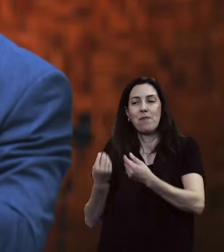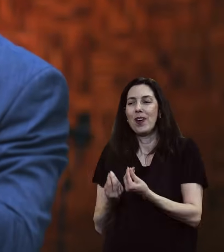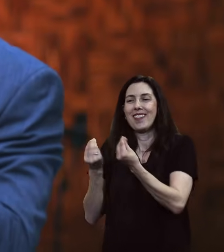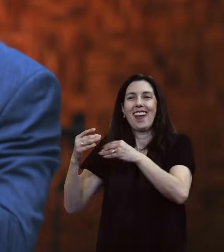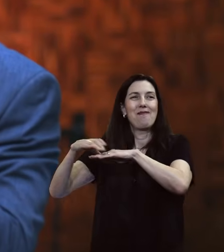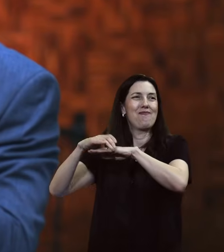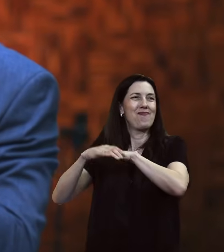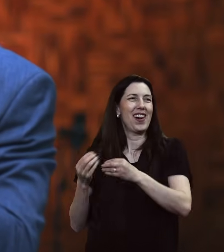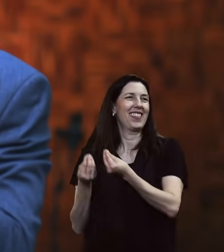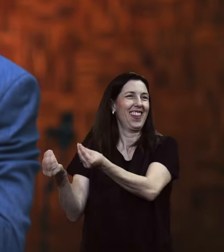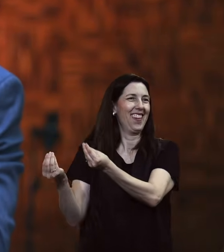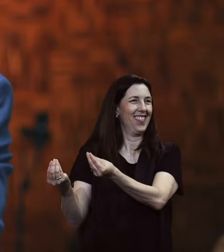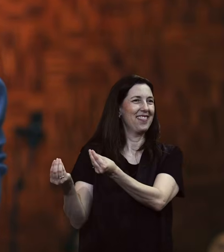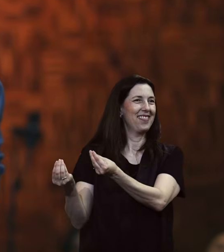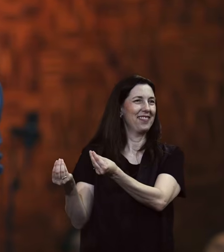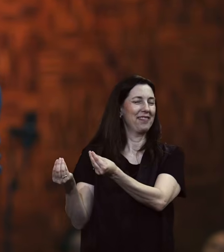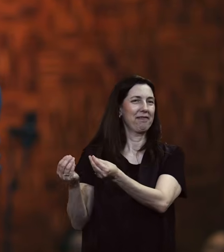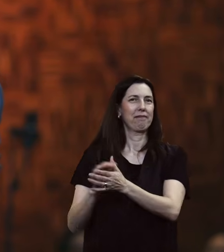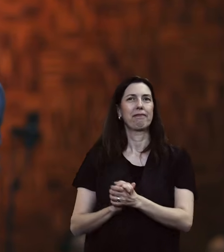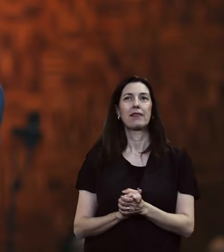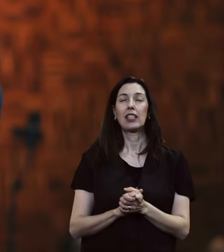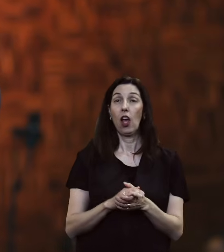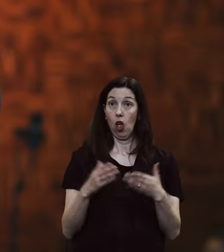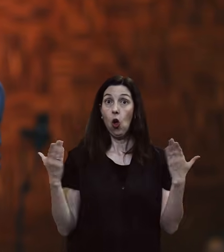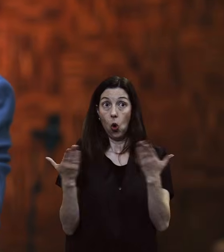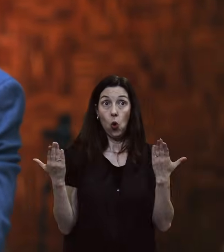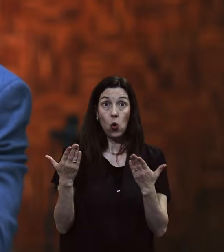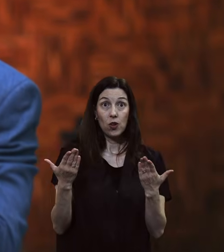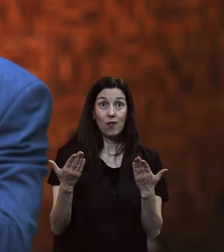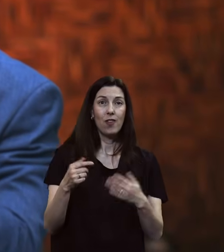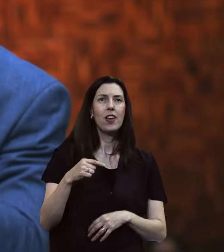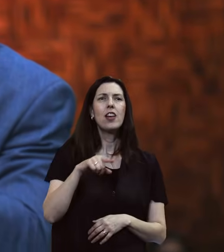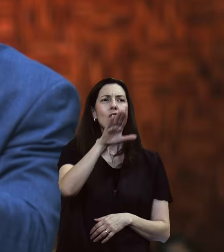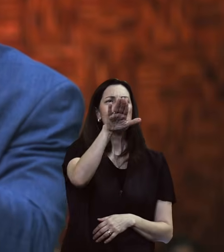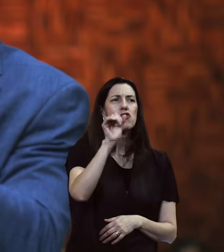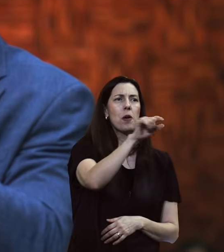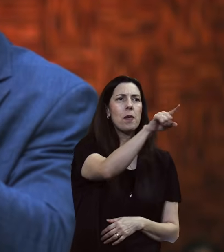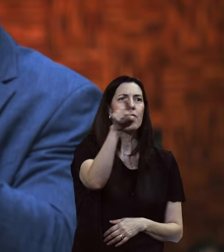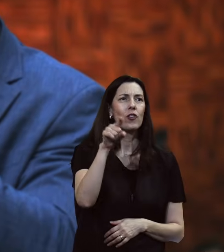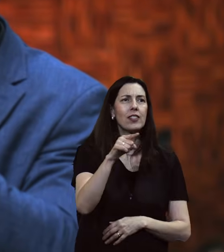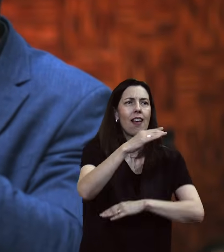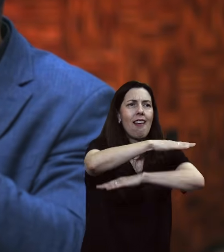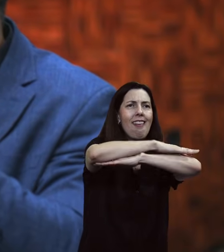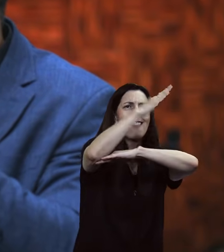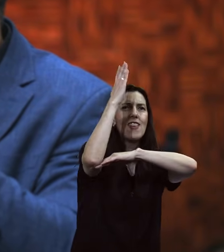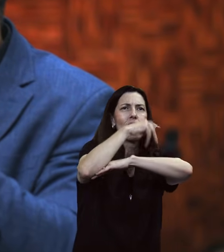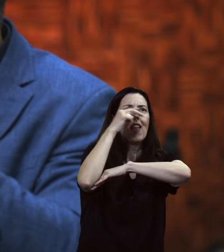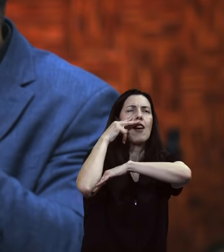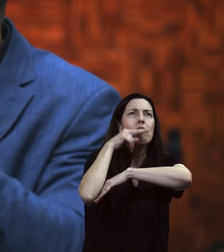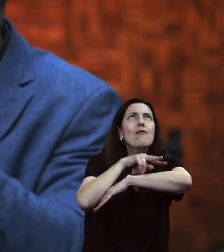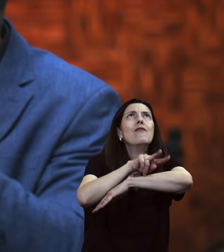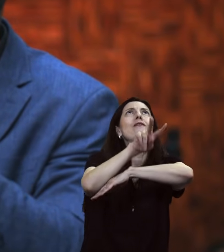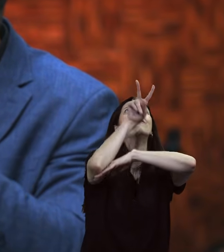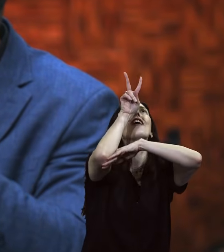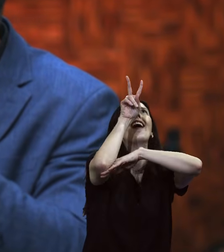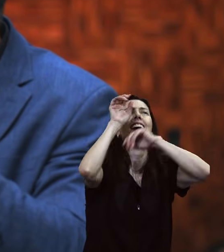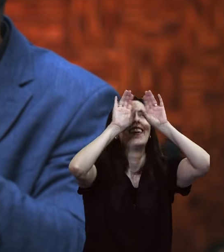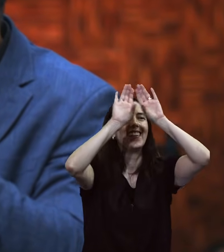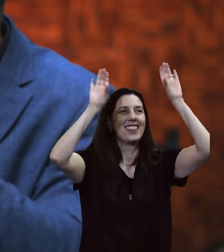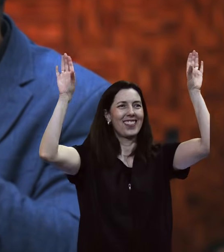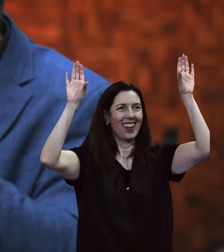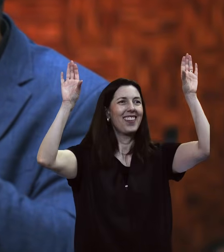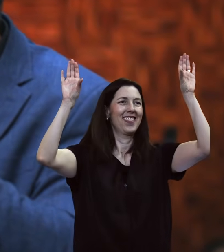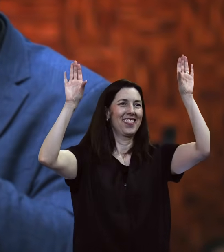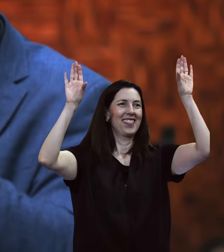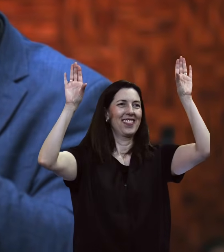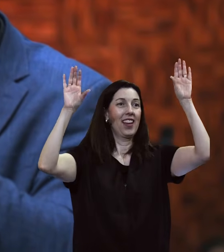É te colocar na janela. Olha para fora. Deus já comunicou propósitos para a sua vida que você está deixando